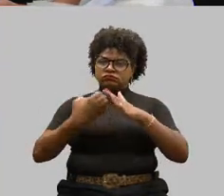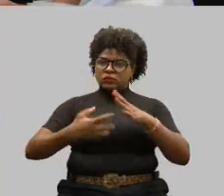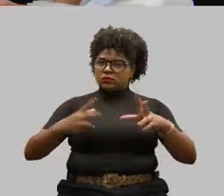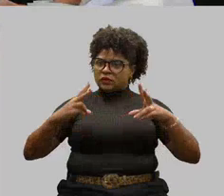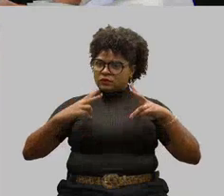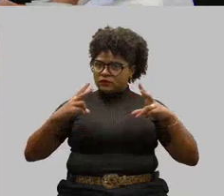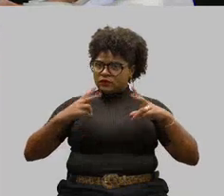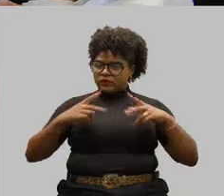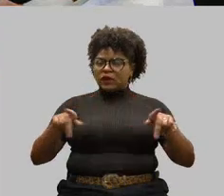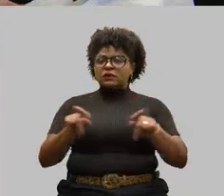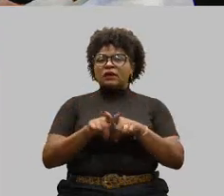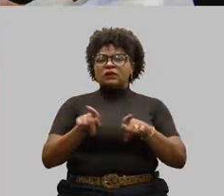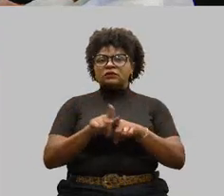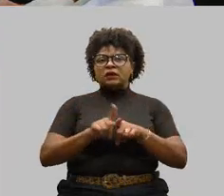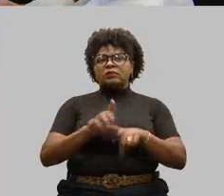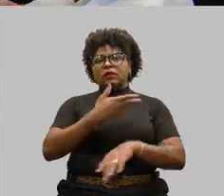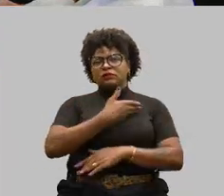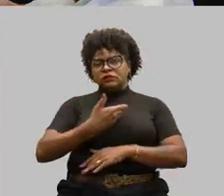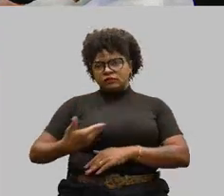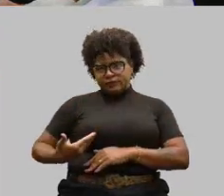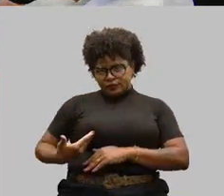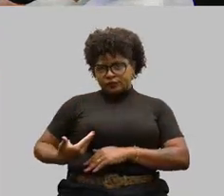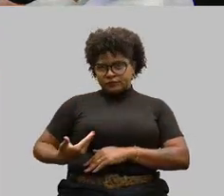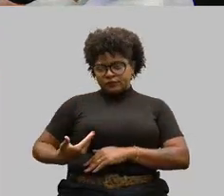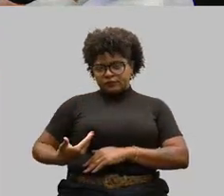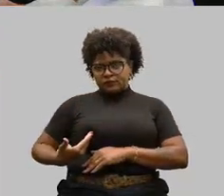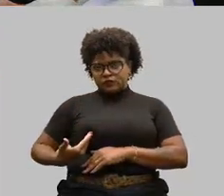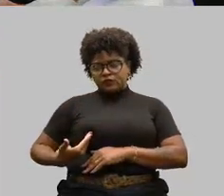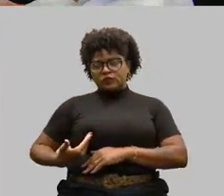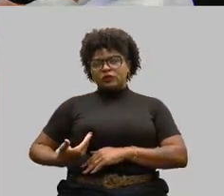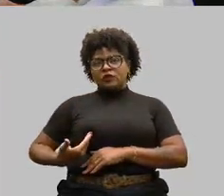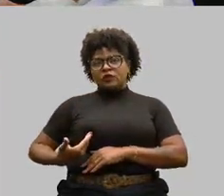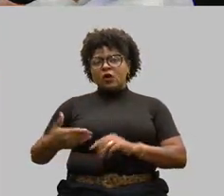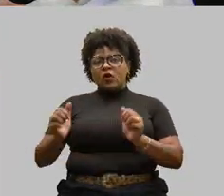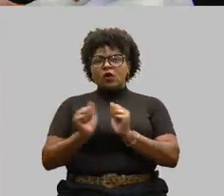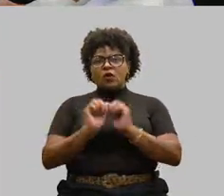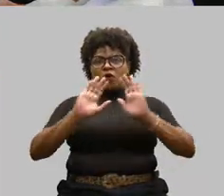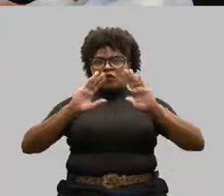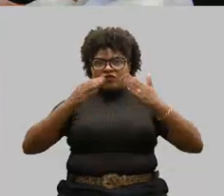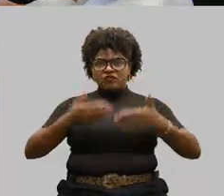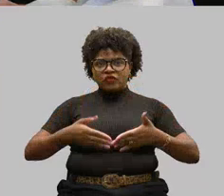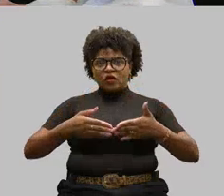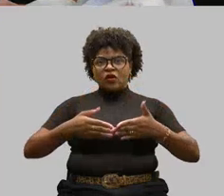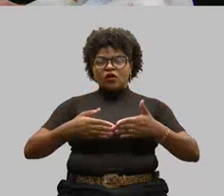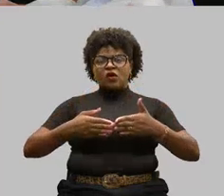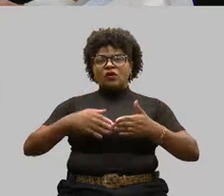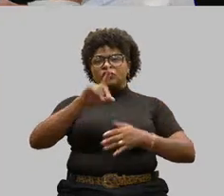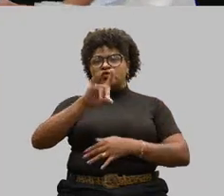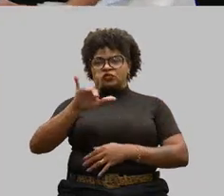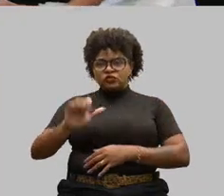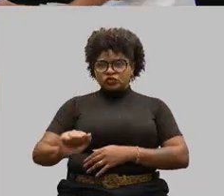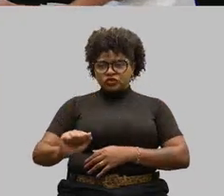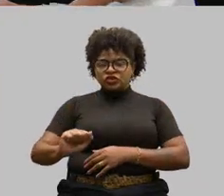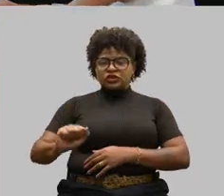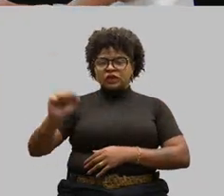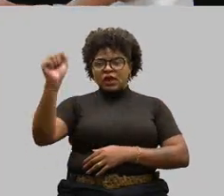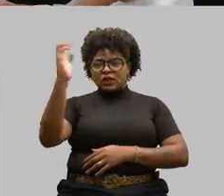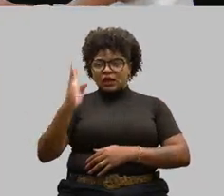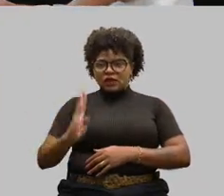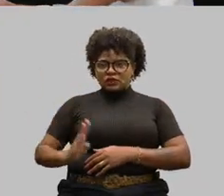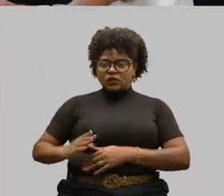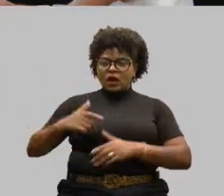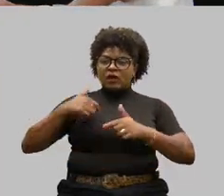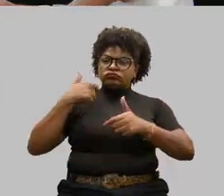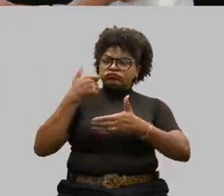administração pública tendo em vista comemoração do dia nacional de luta da pessoa com